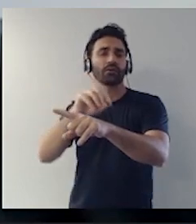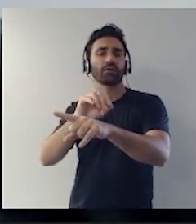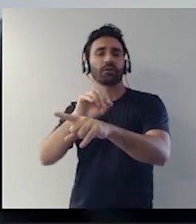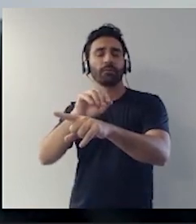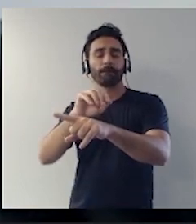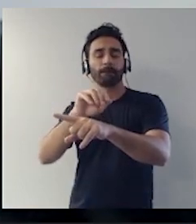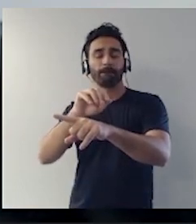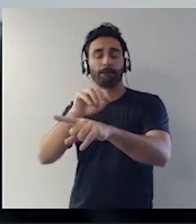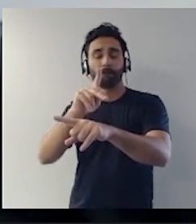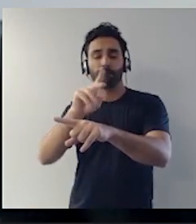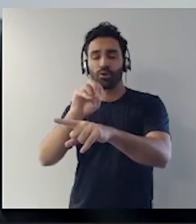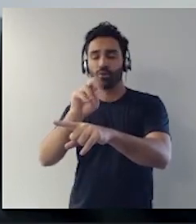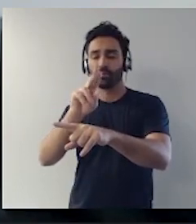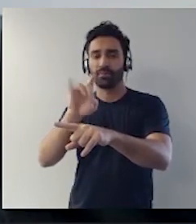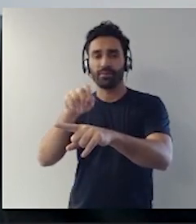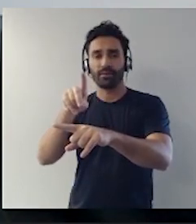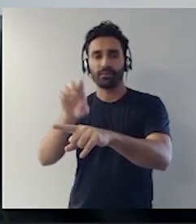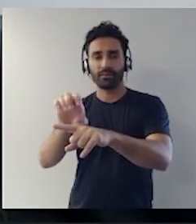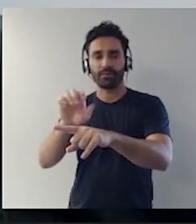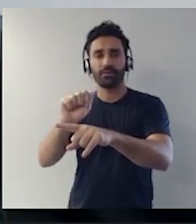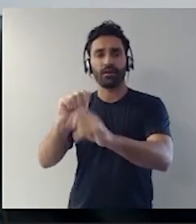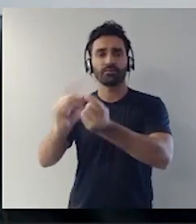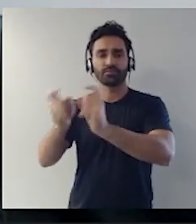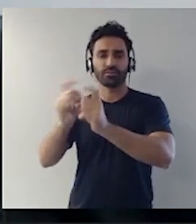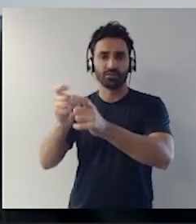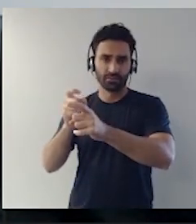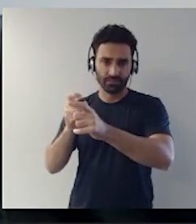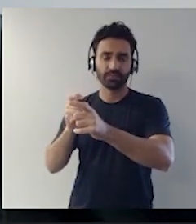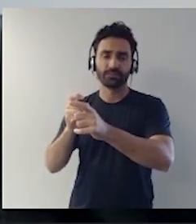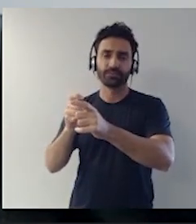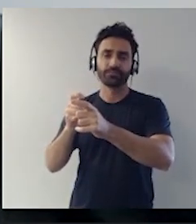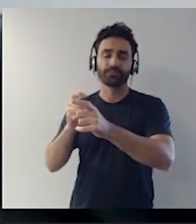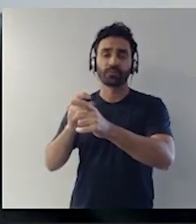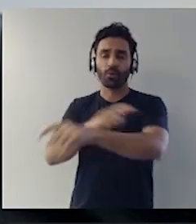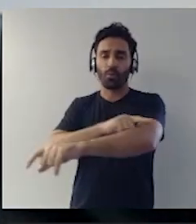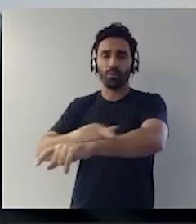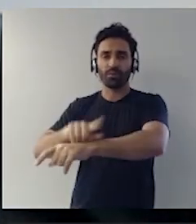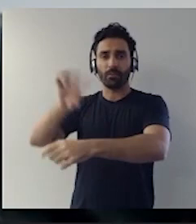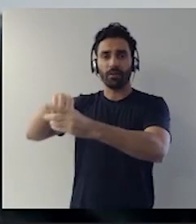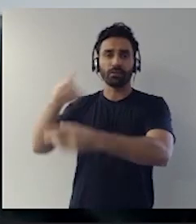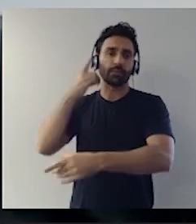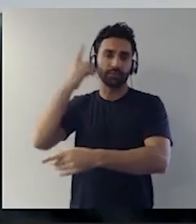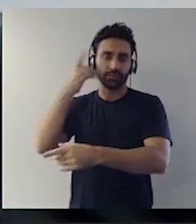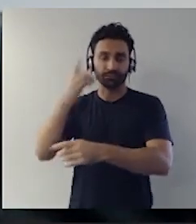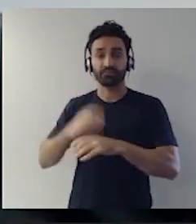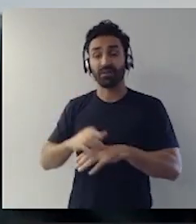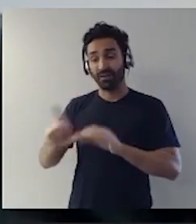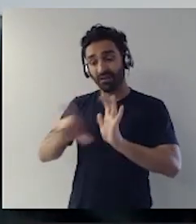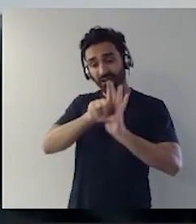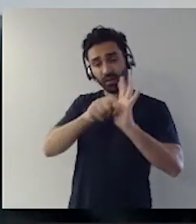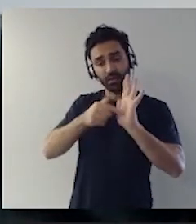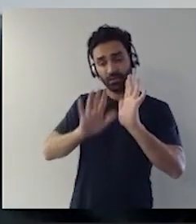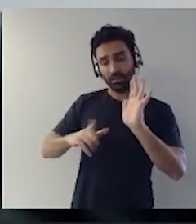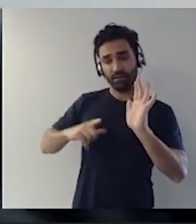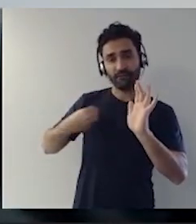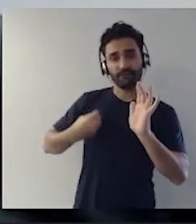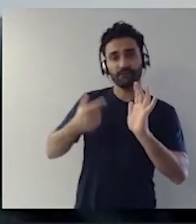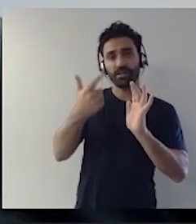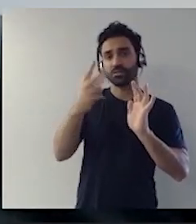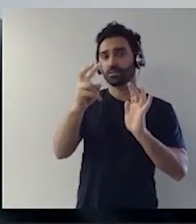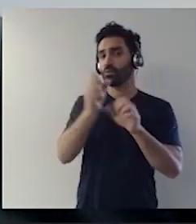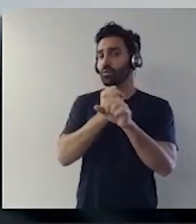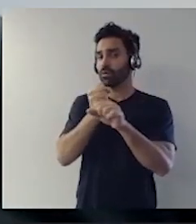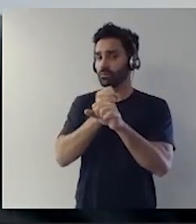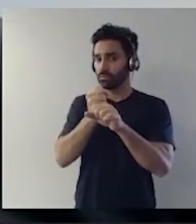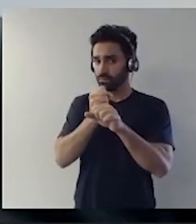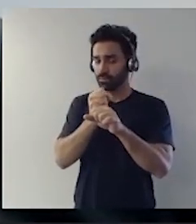é das mais felizes. Ela, com mais de 25 anos de vida, ela conseguiu